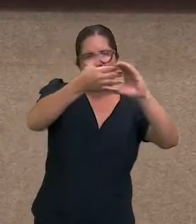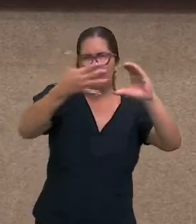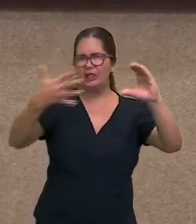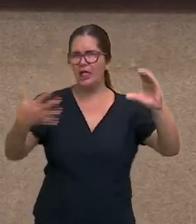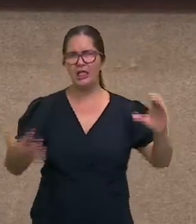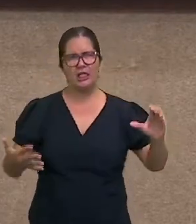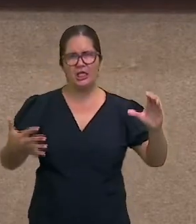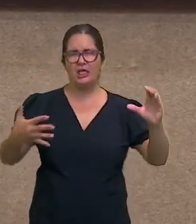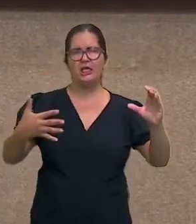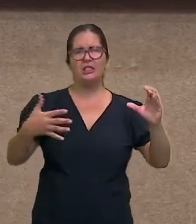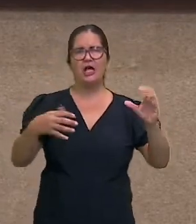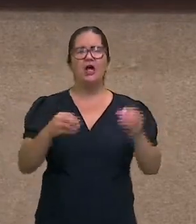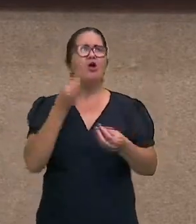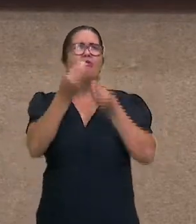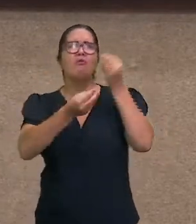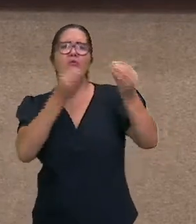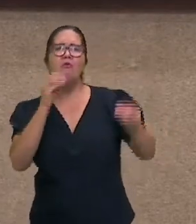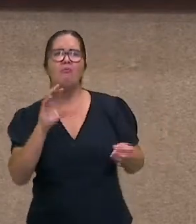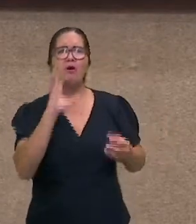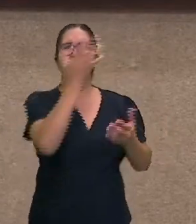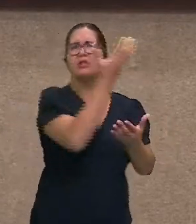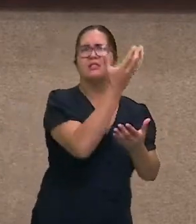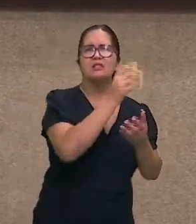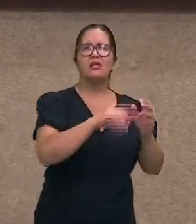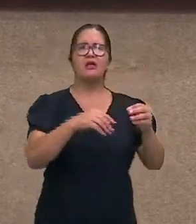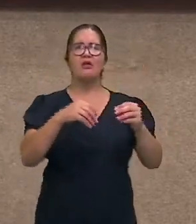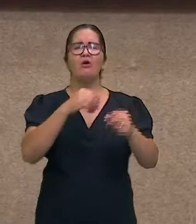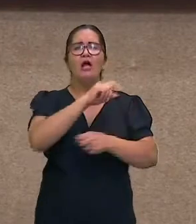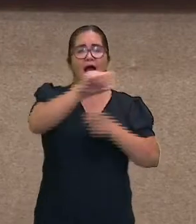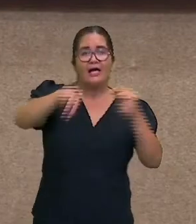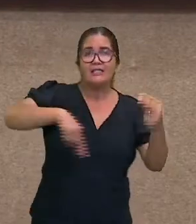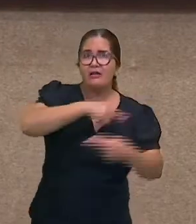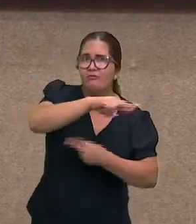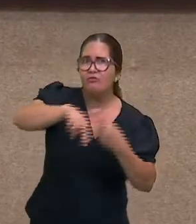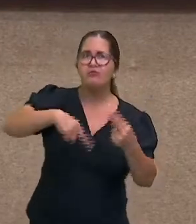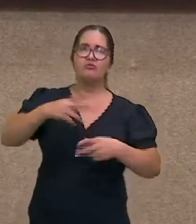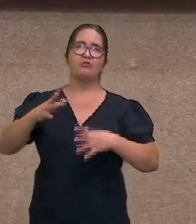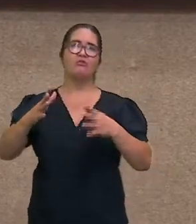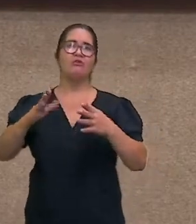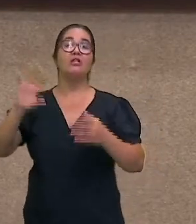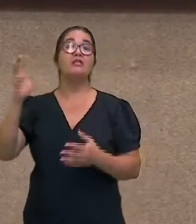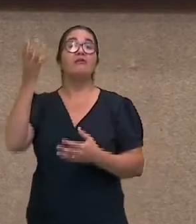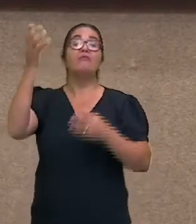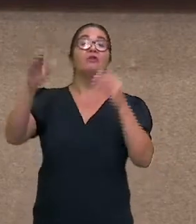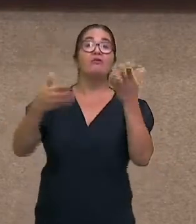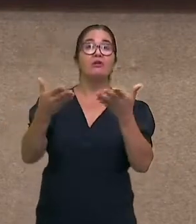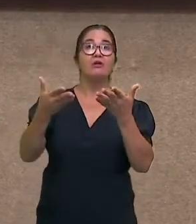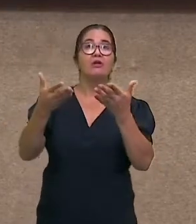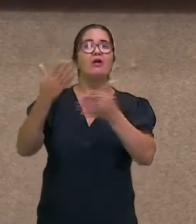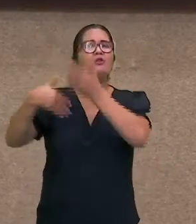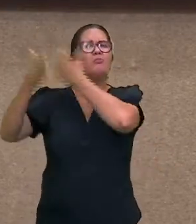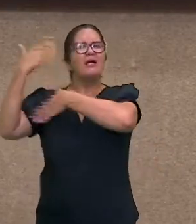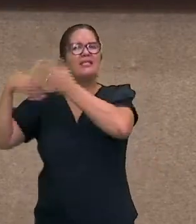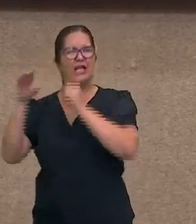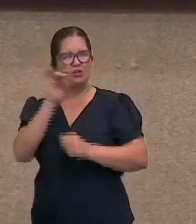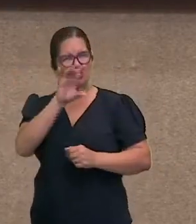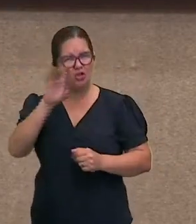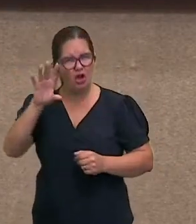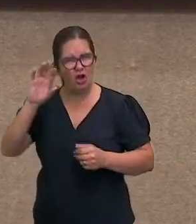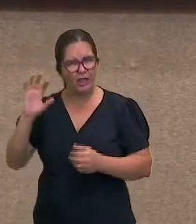as consequências, as transformações, nós vivemos só no período passado? Vamos